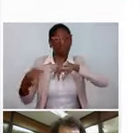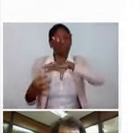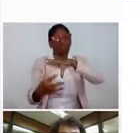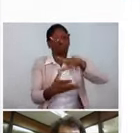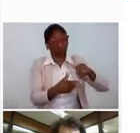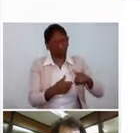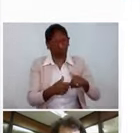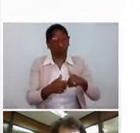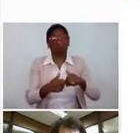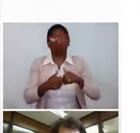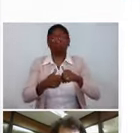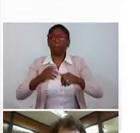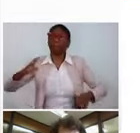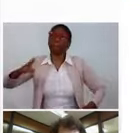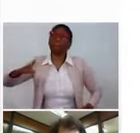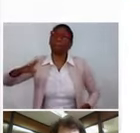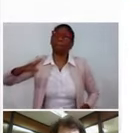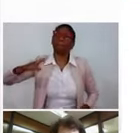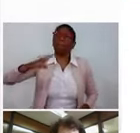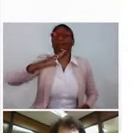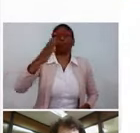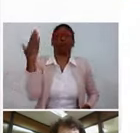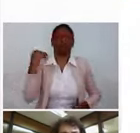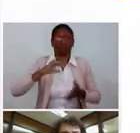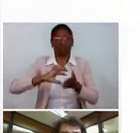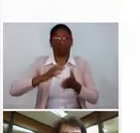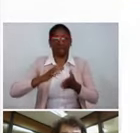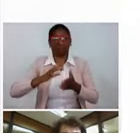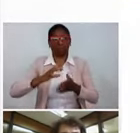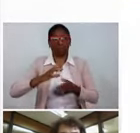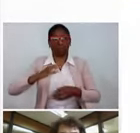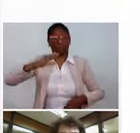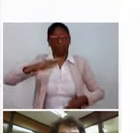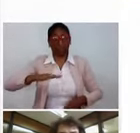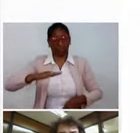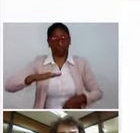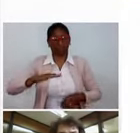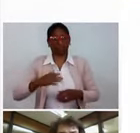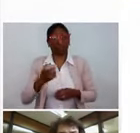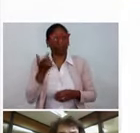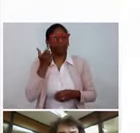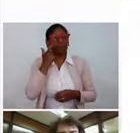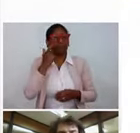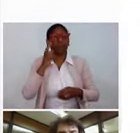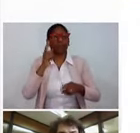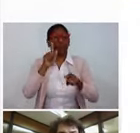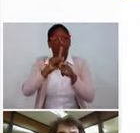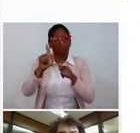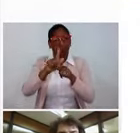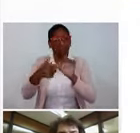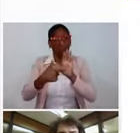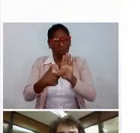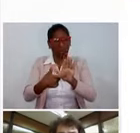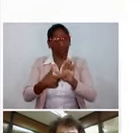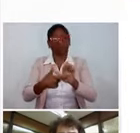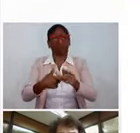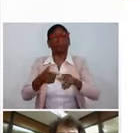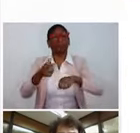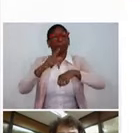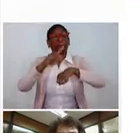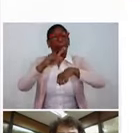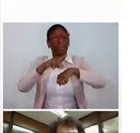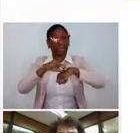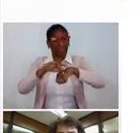passa e ultrapassa muito os picos anteriores. Aqui se vê a relação de pacientes em UTI para cada 1 milhão